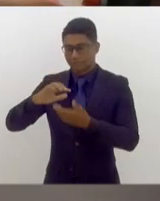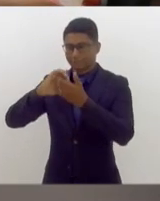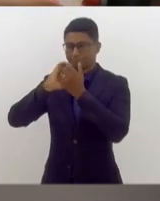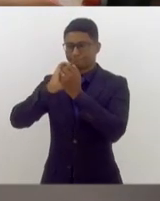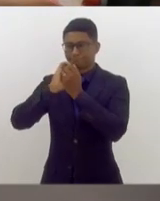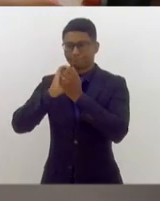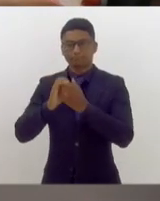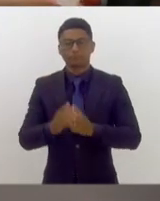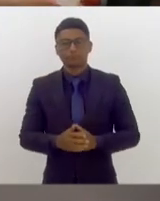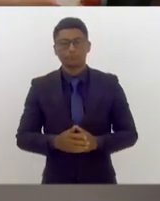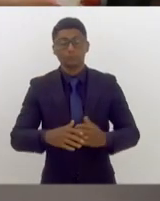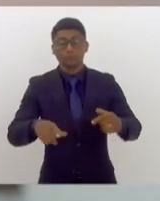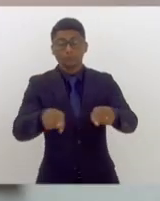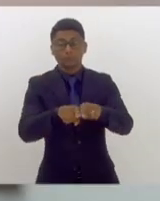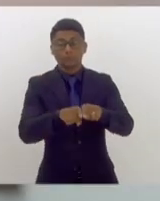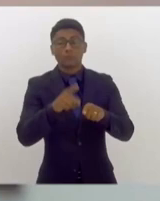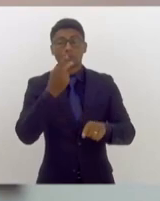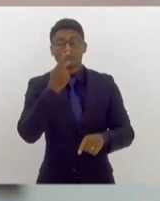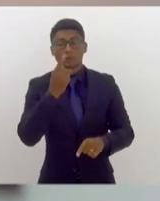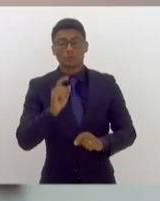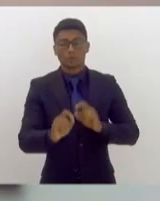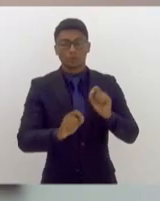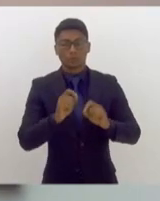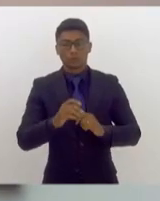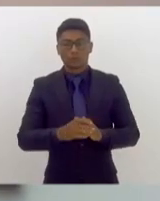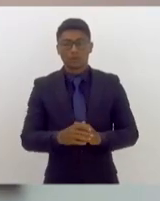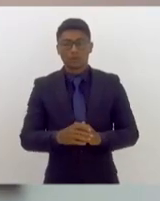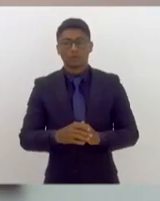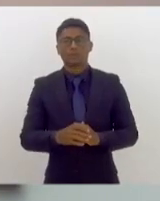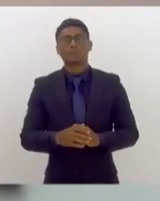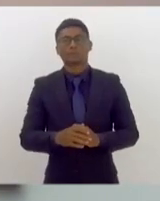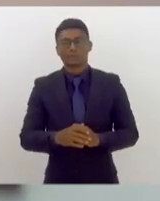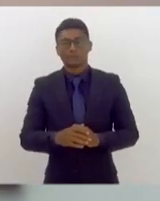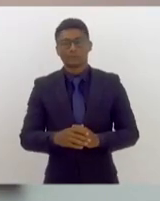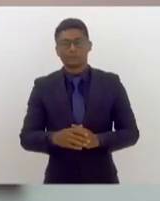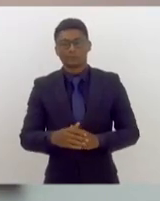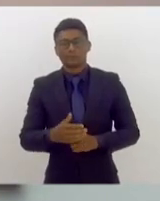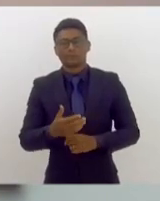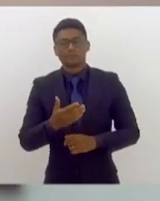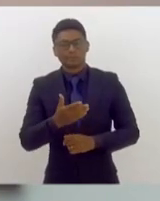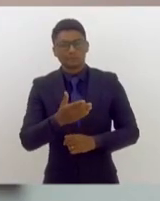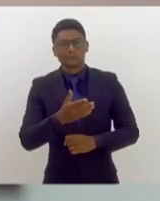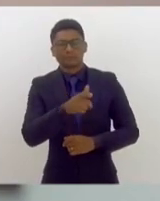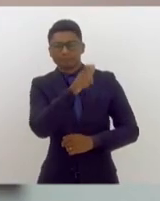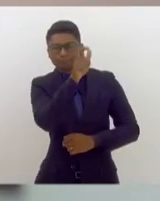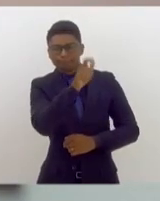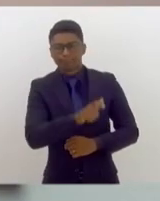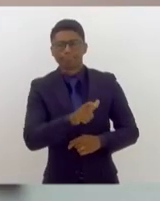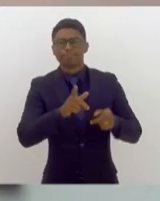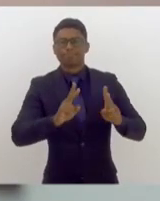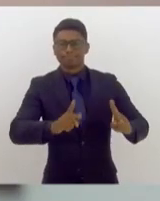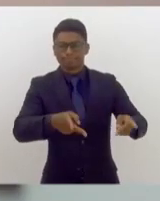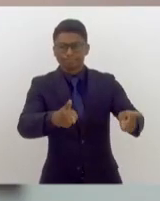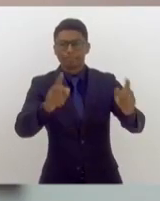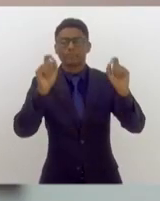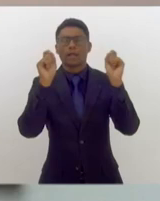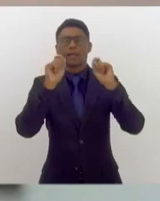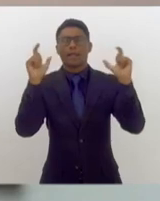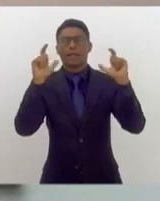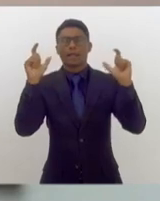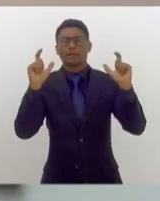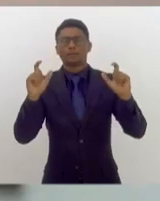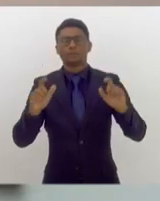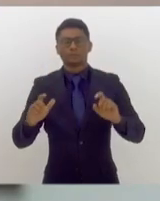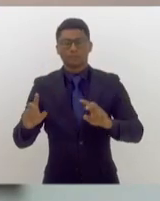do quanto a dedicação e a boa conduta, no sentido de que sempre atento às questões mais relevantes